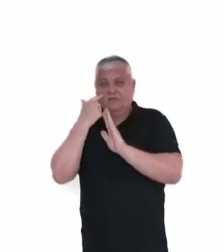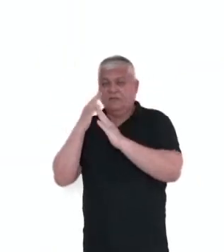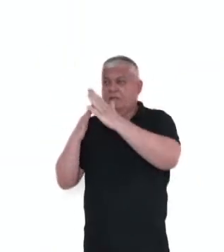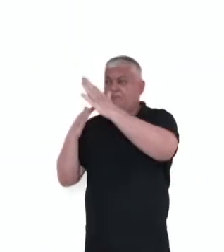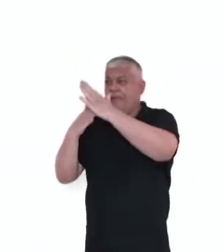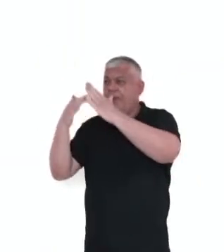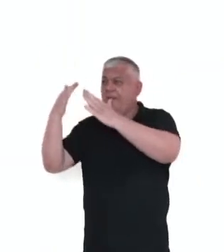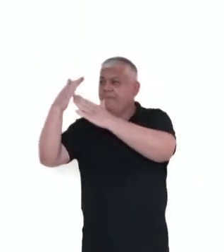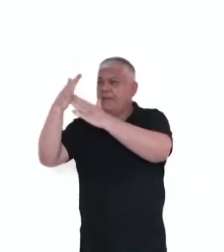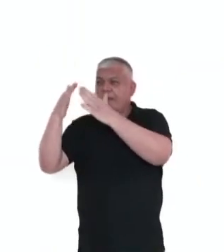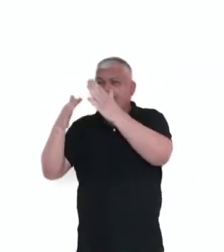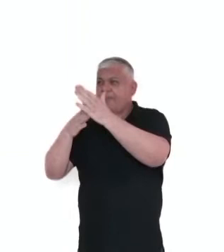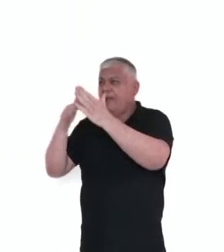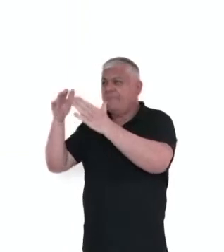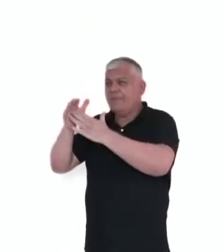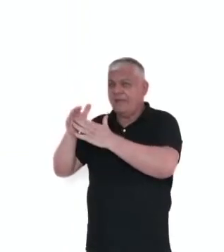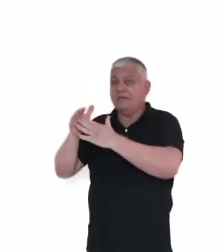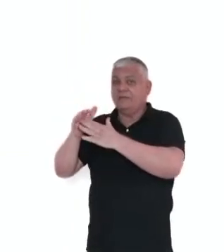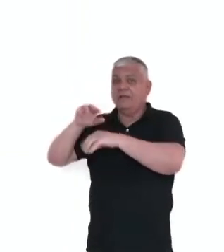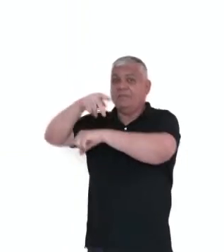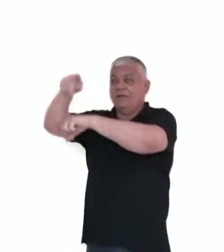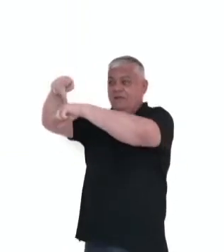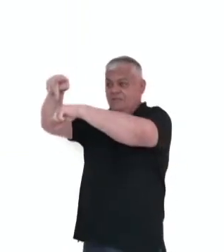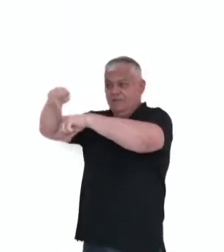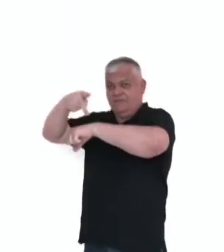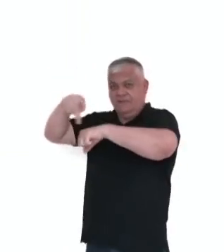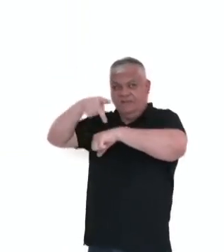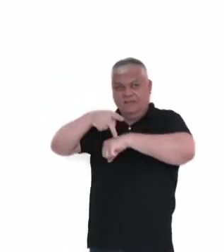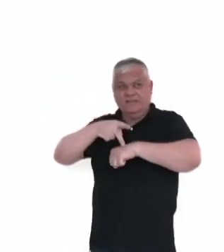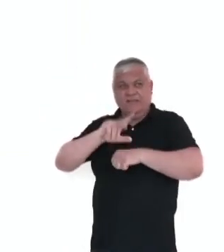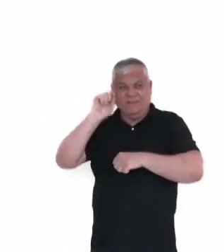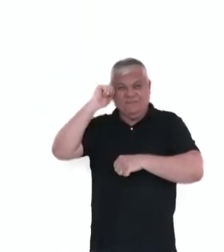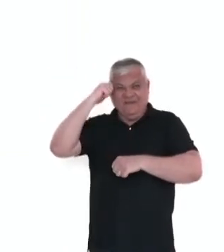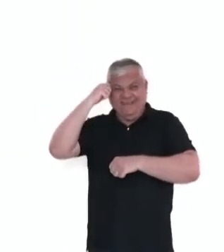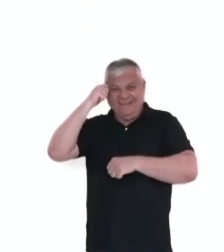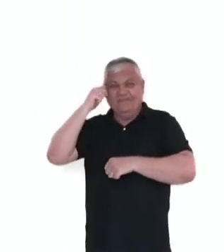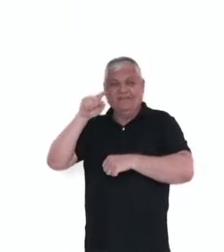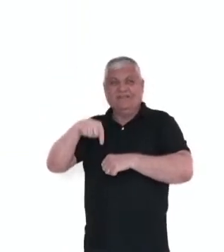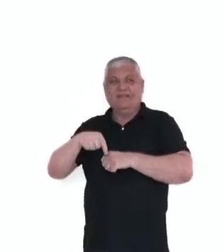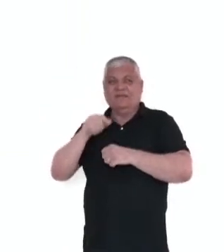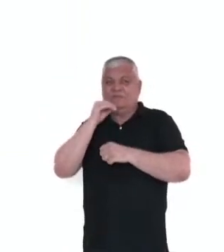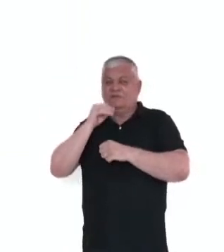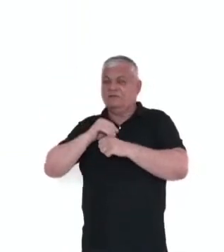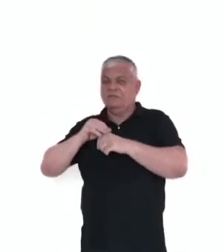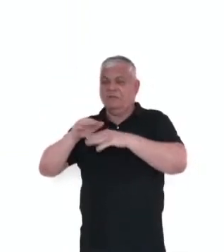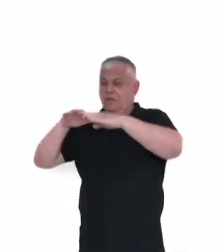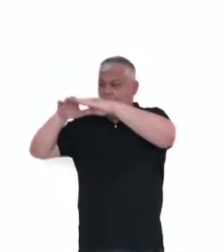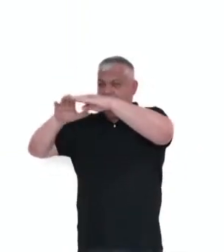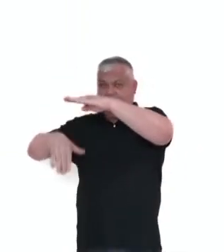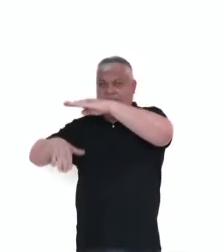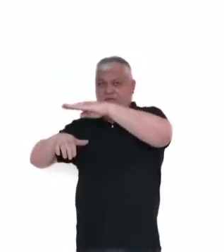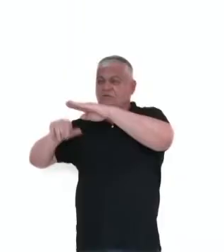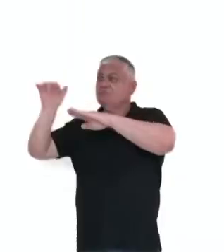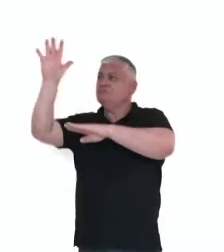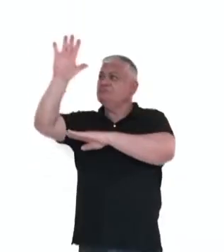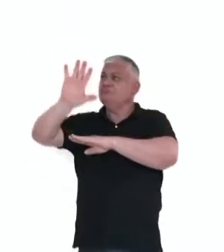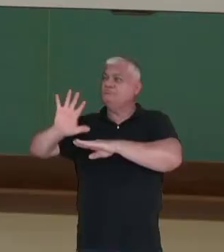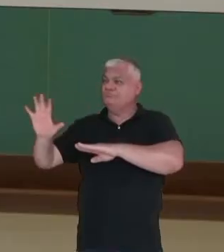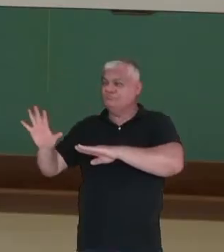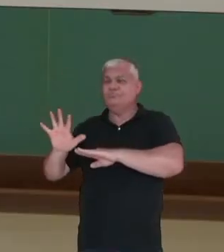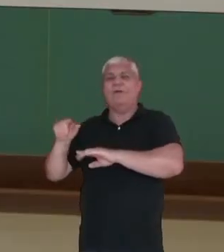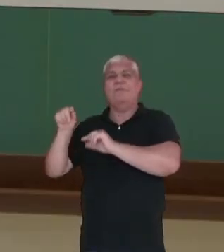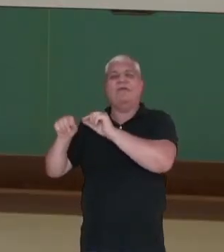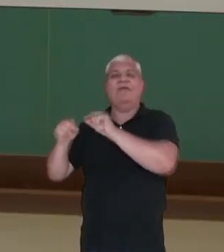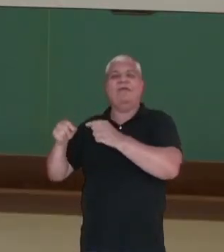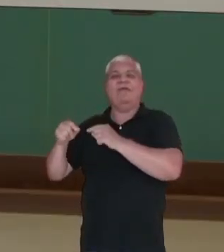está o limite aqui, no caso, está em preto, né, e de baixo está então o limite das etnias, né,